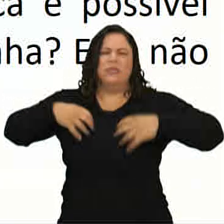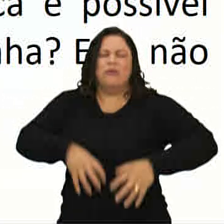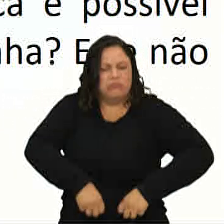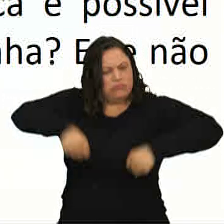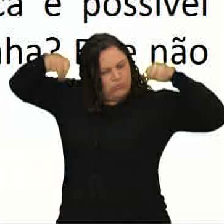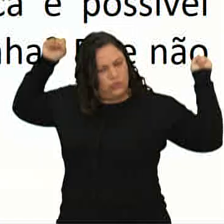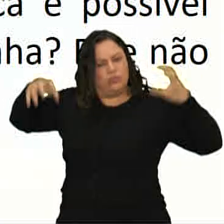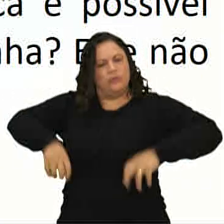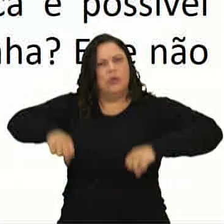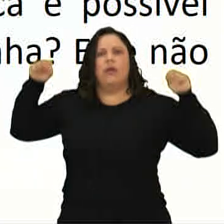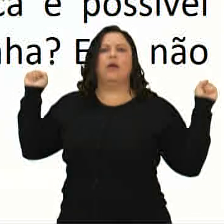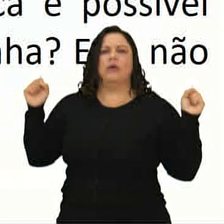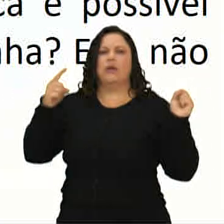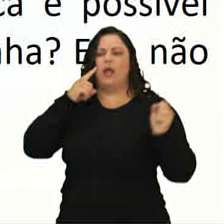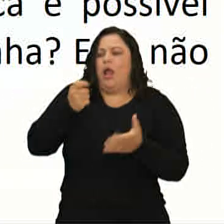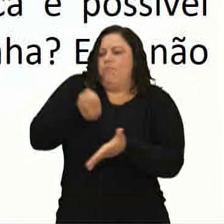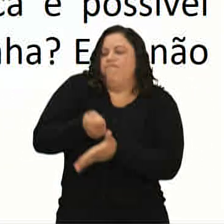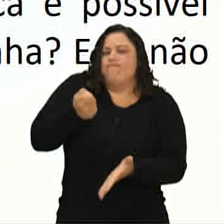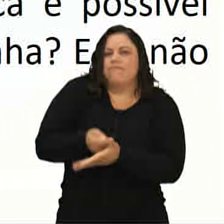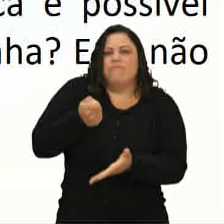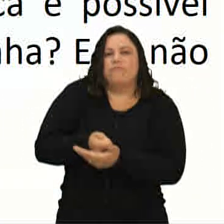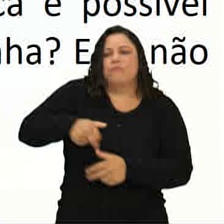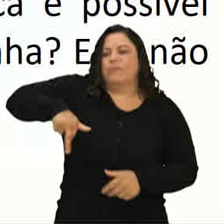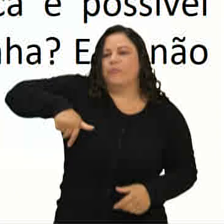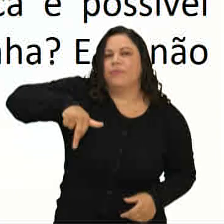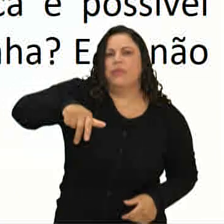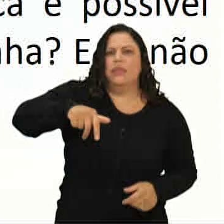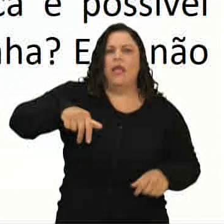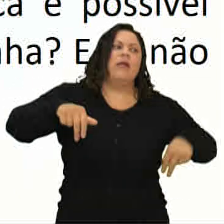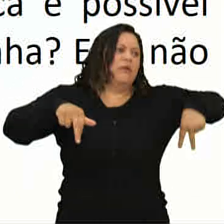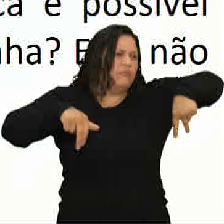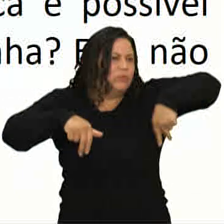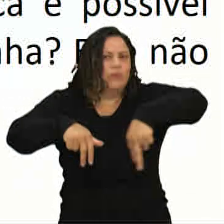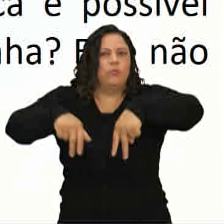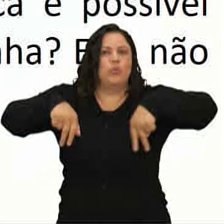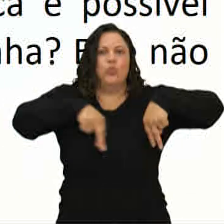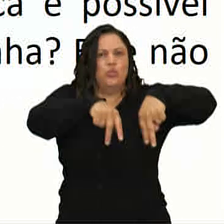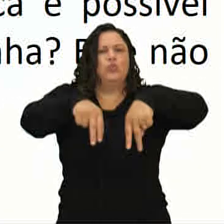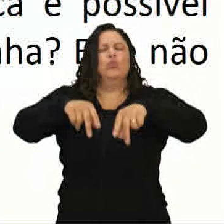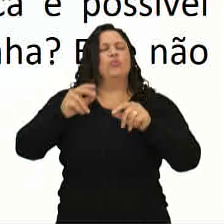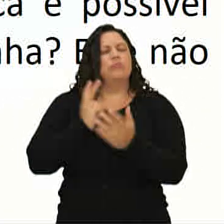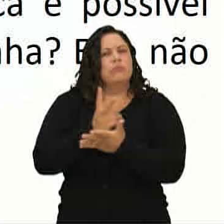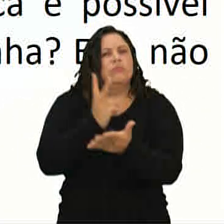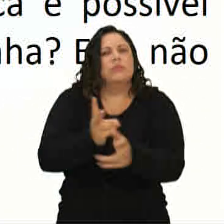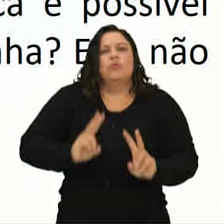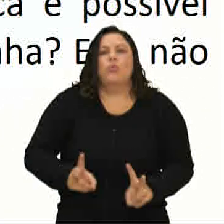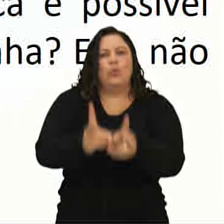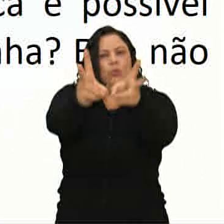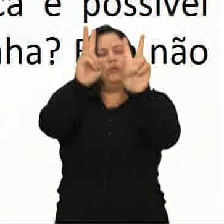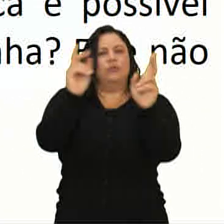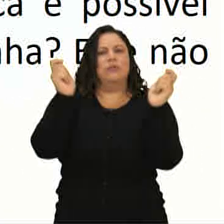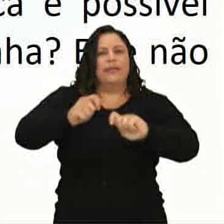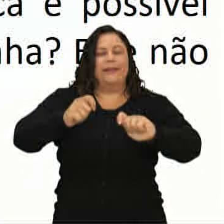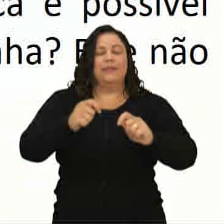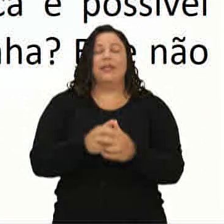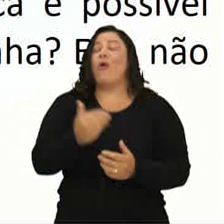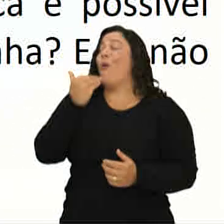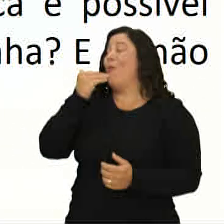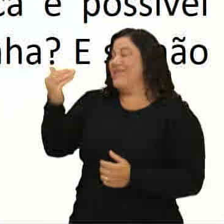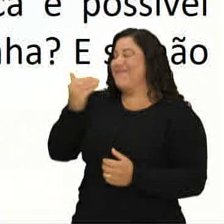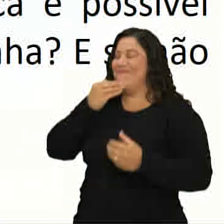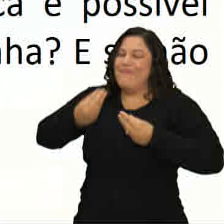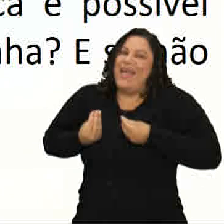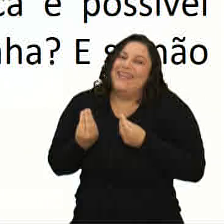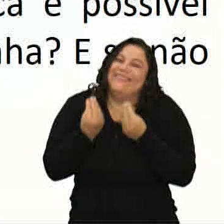caminhe com ele 2. Dá o que te pede e não volte as costas ao que te pede